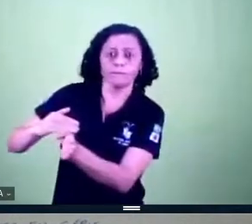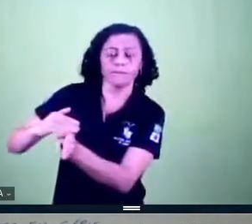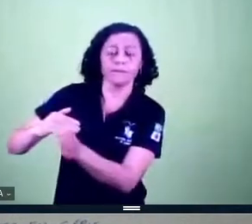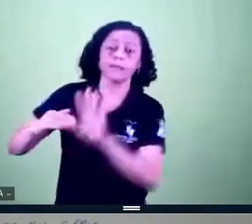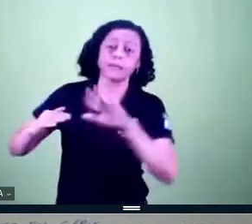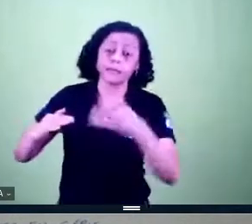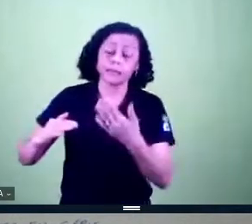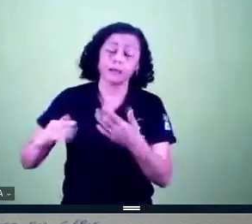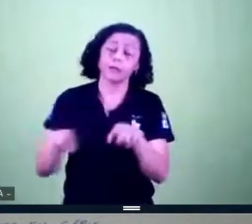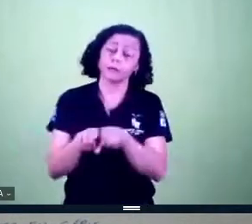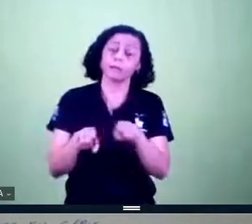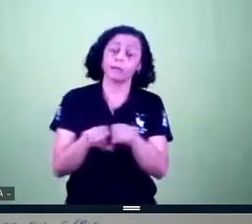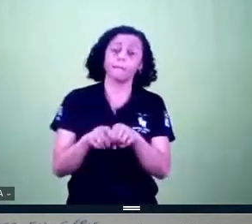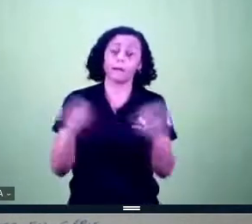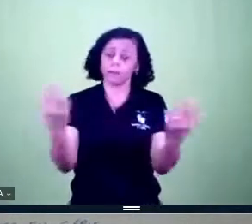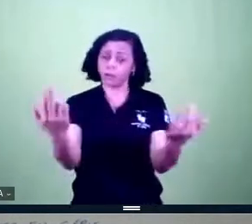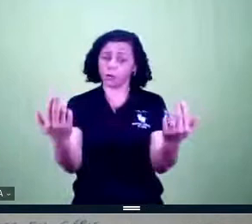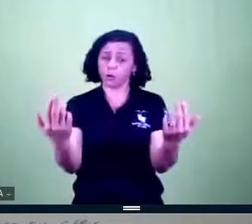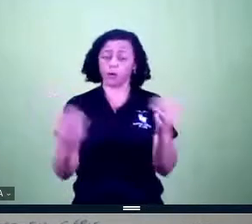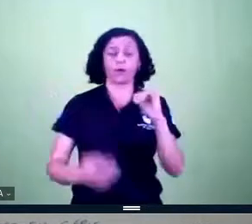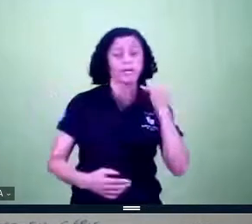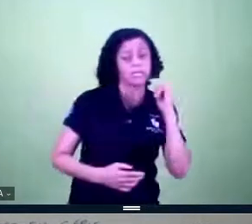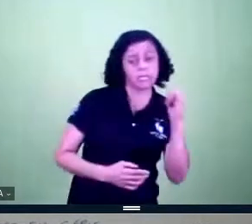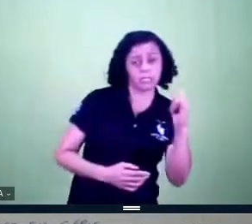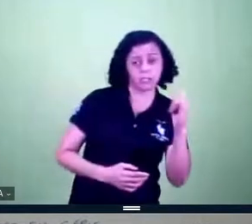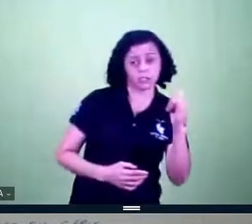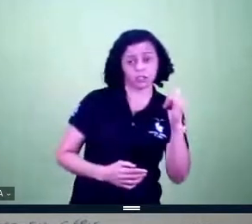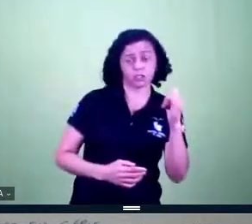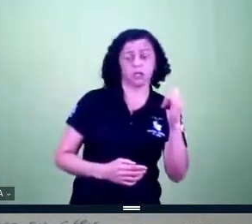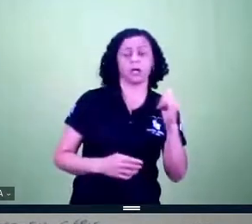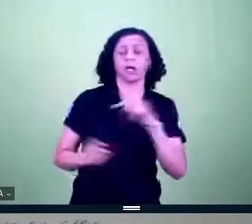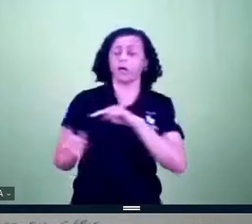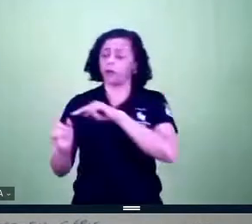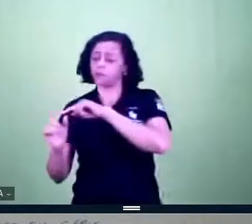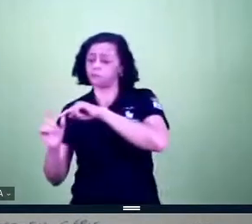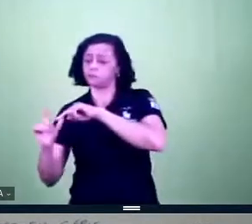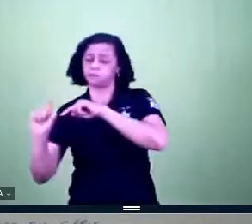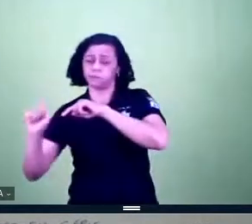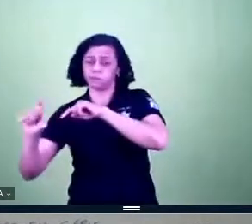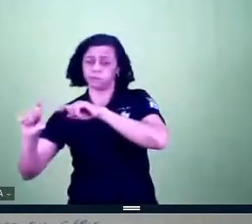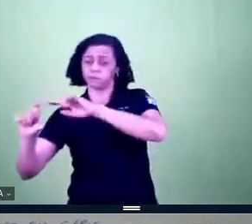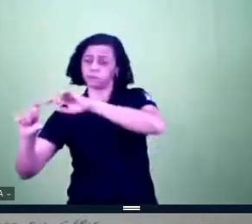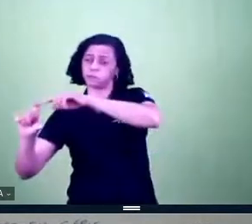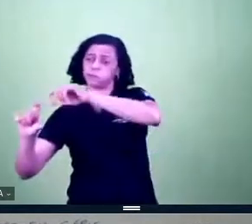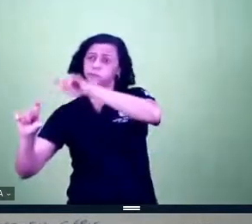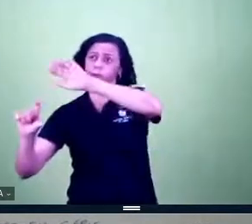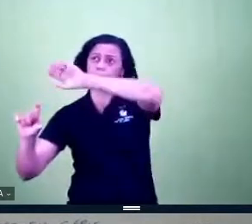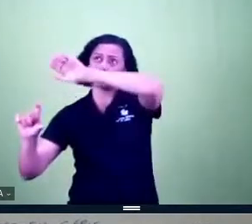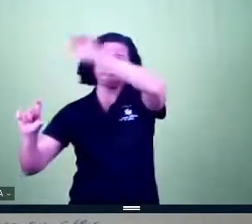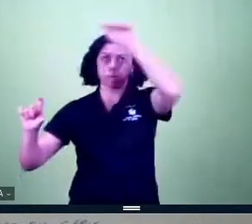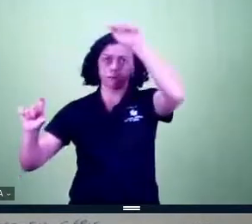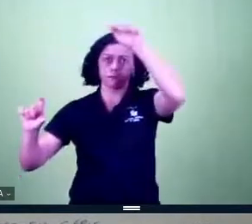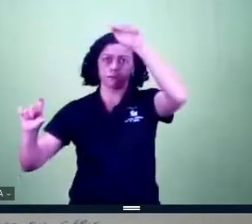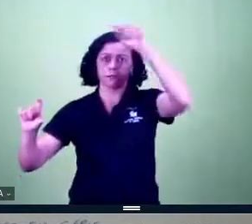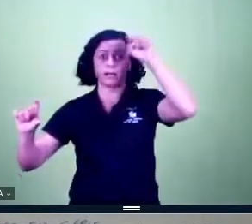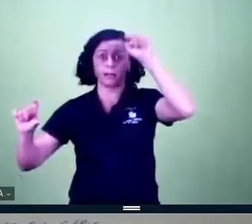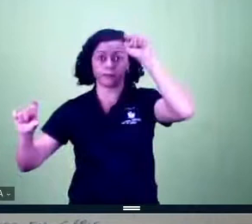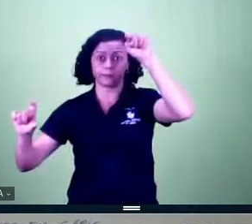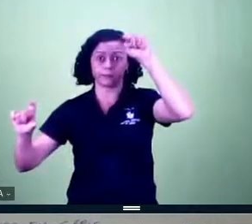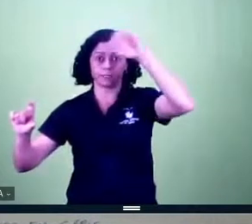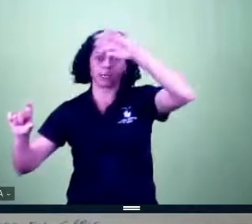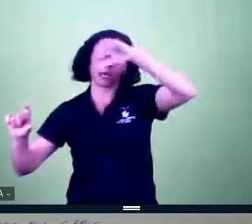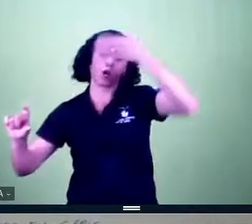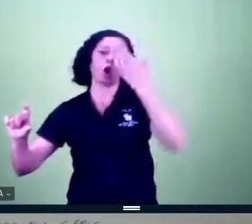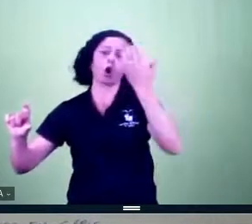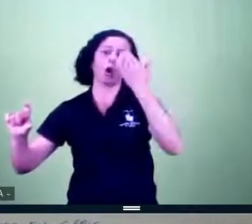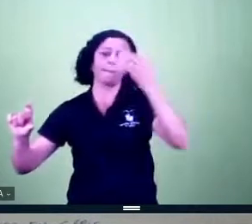seu registro, onde você abriu lá a torneira, o registro, ela passa por um joelho, passa por uma outra curva, tal, até atingir, né?